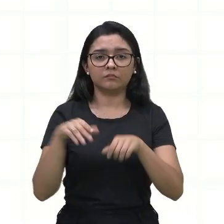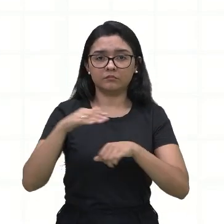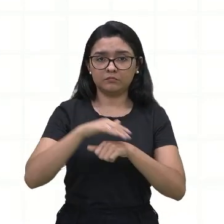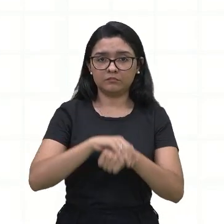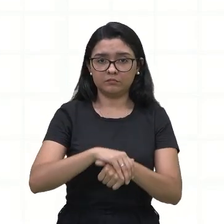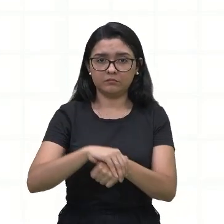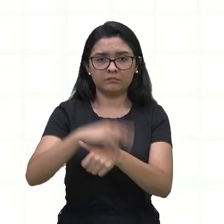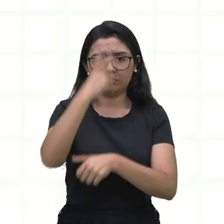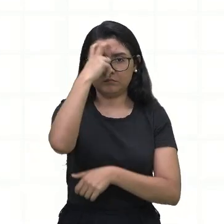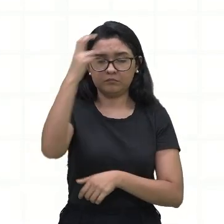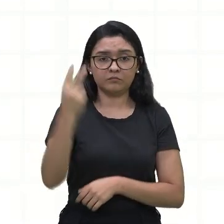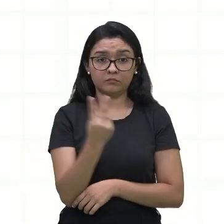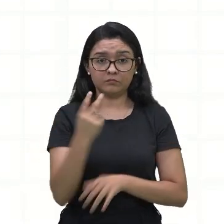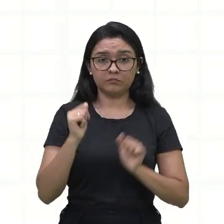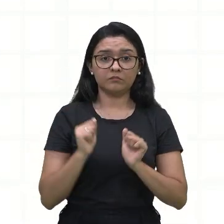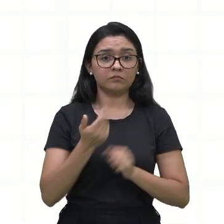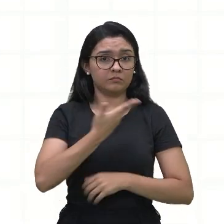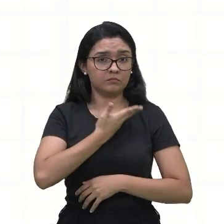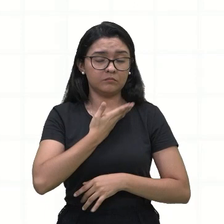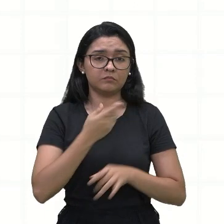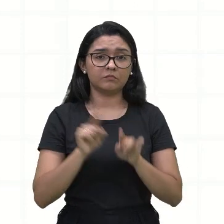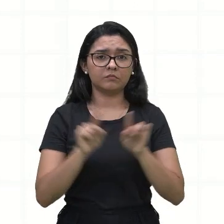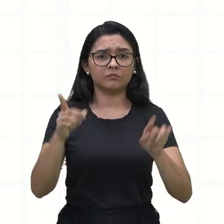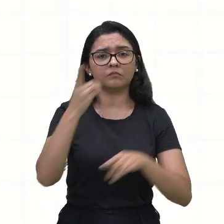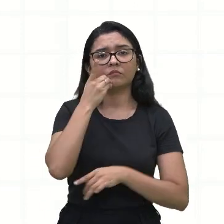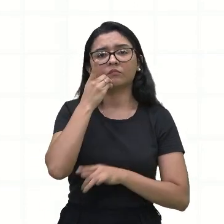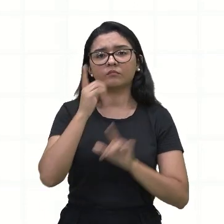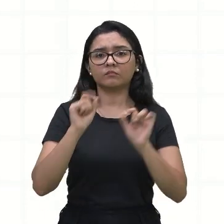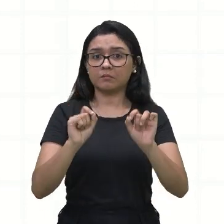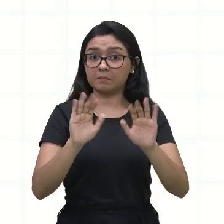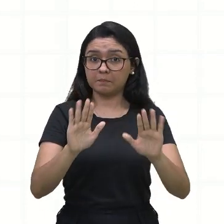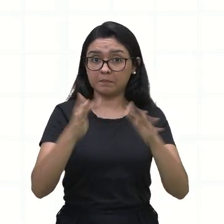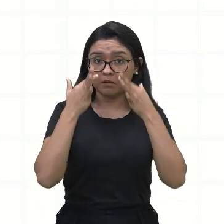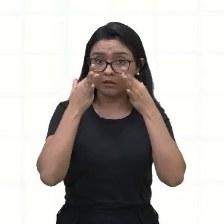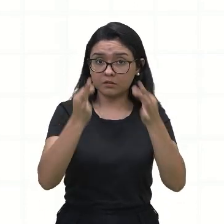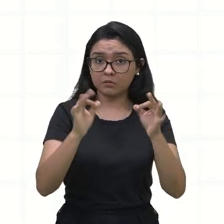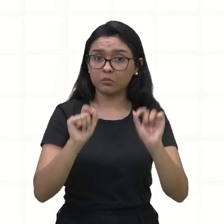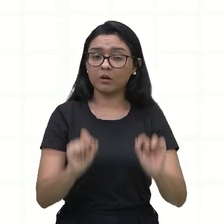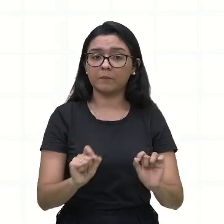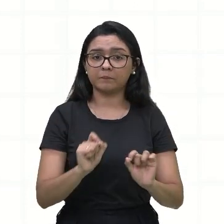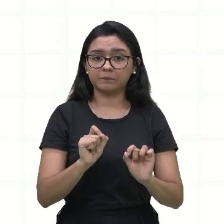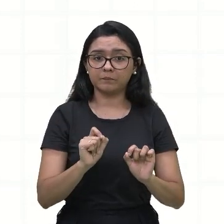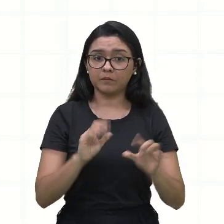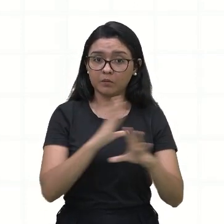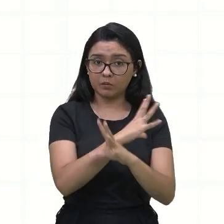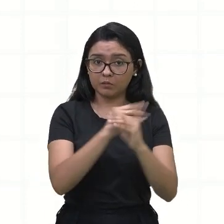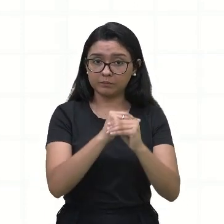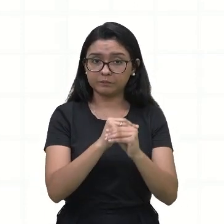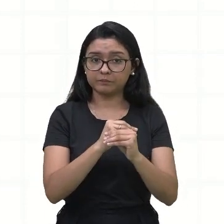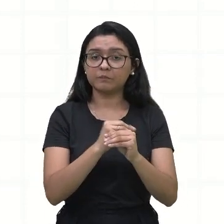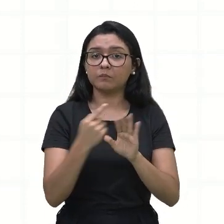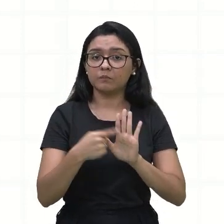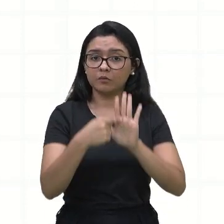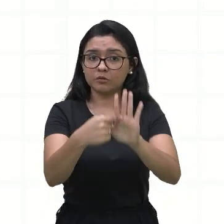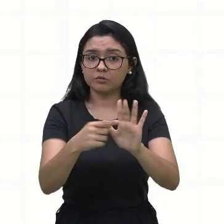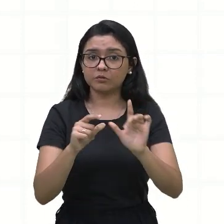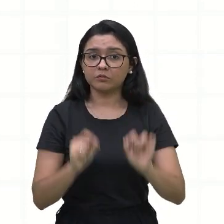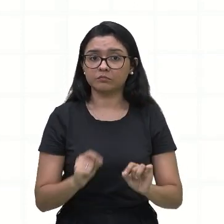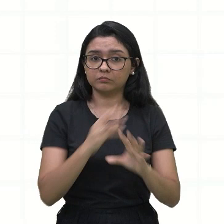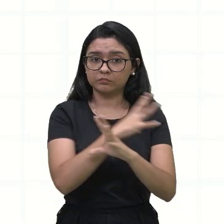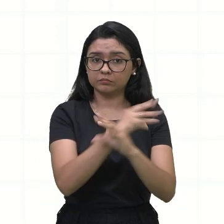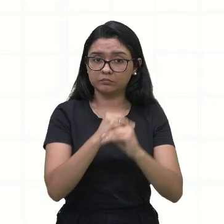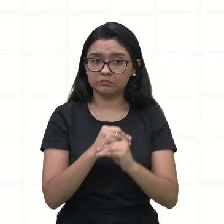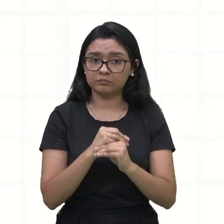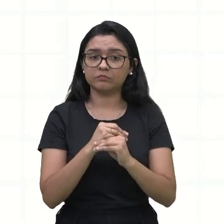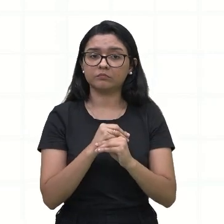sábia, grandes amigos. Certo dia, olha só, notem aí o conectivo, indicando aí uma conexão,